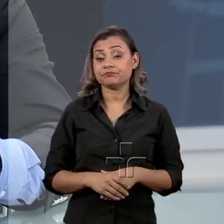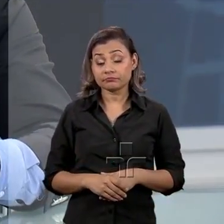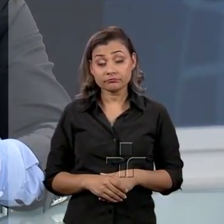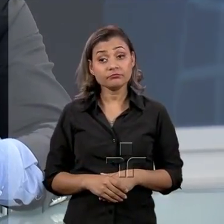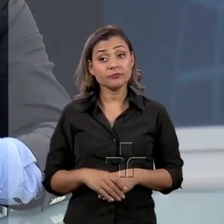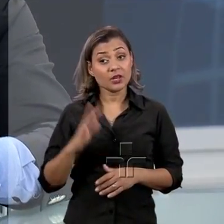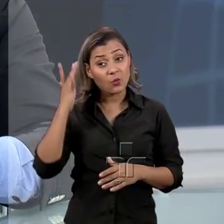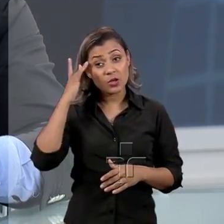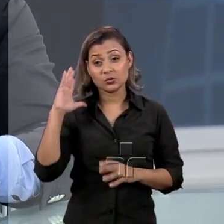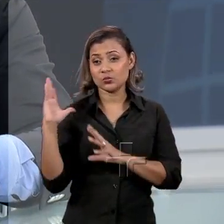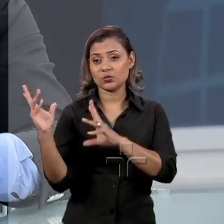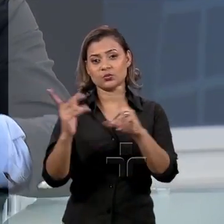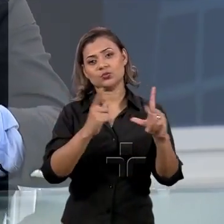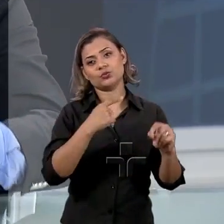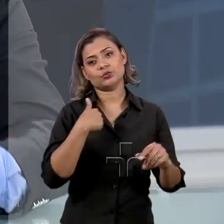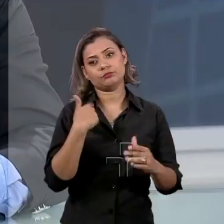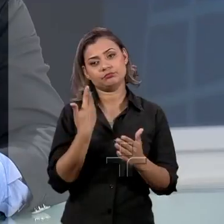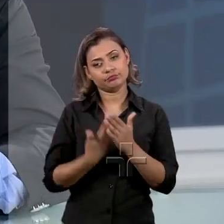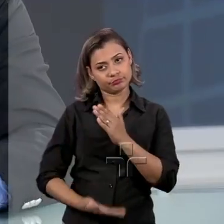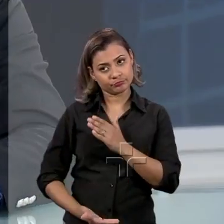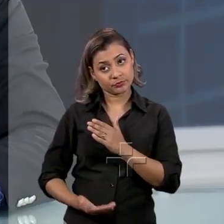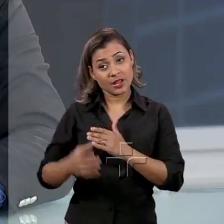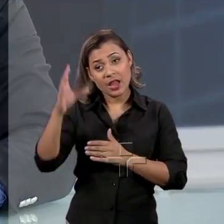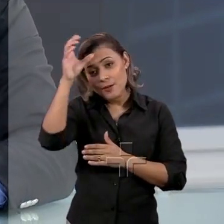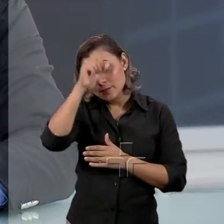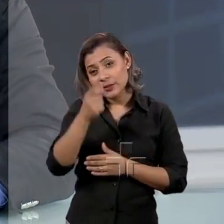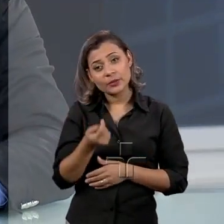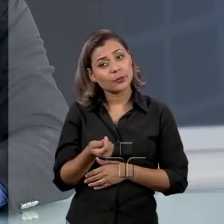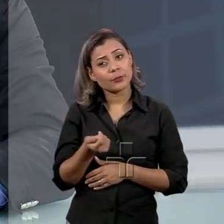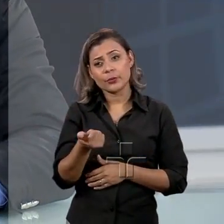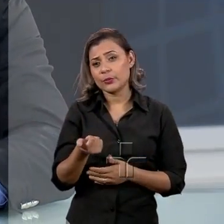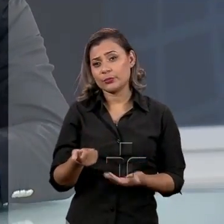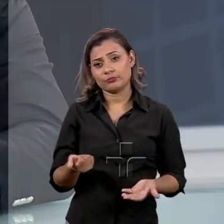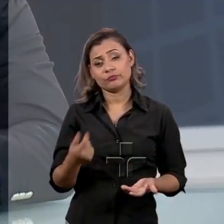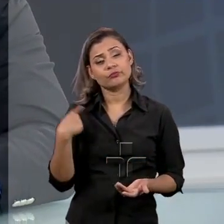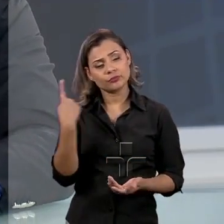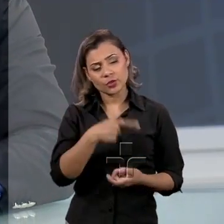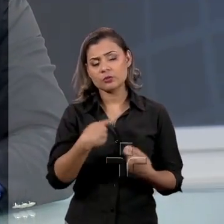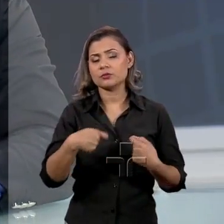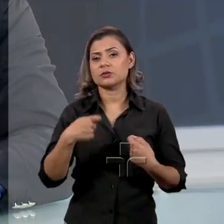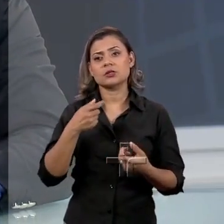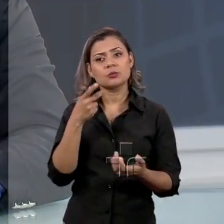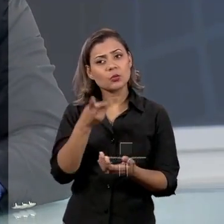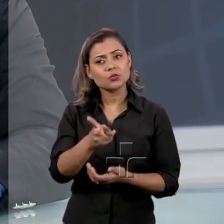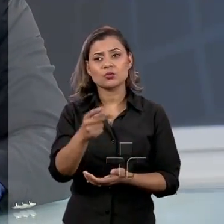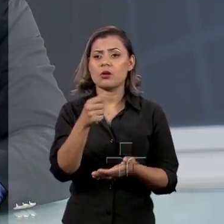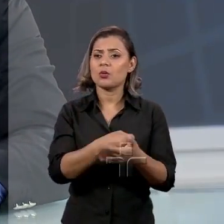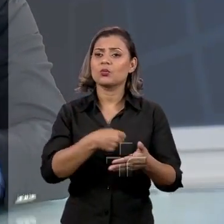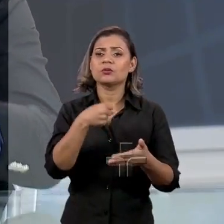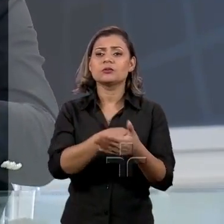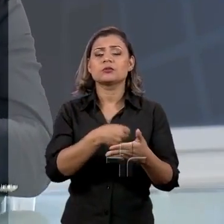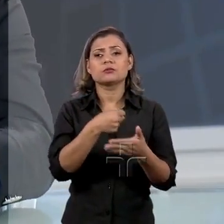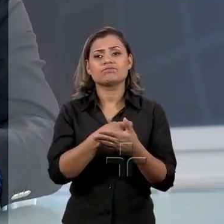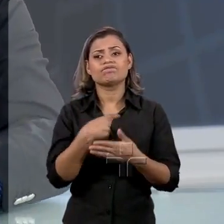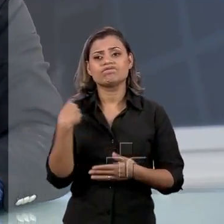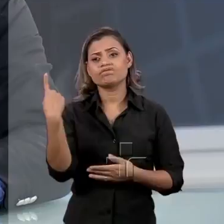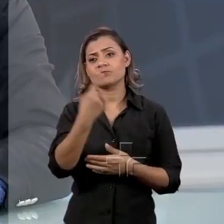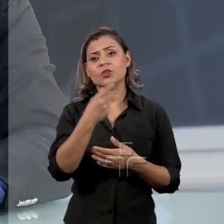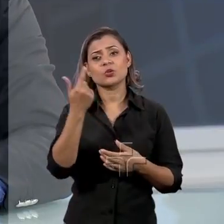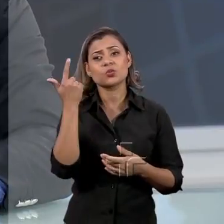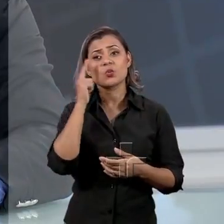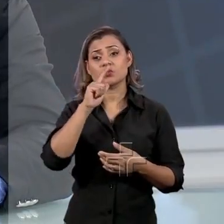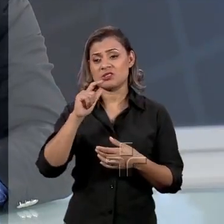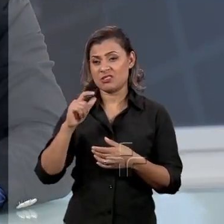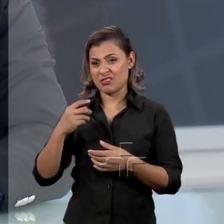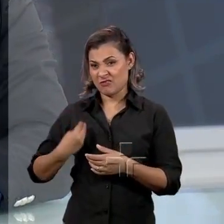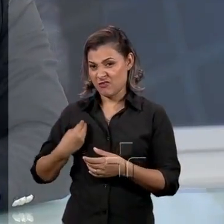todos perdemos, eu acho que aprendemos muito pouco e eu acho que nós precisamos continuar lutando para que a gente ilumine esse lado